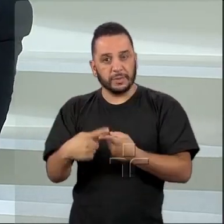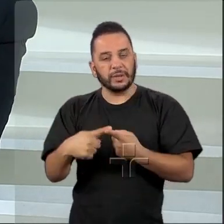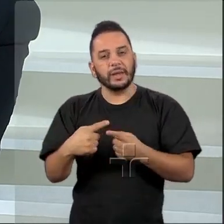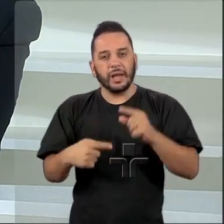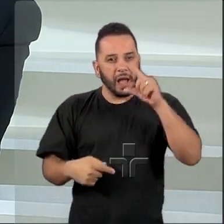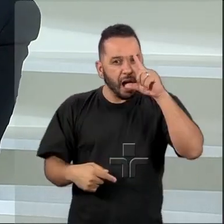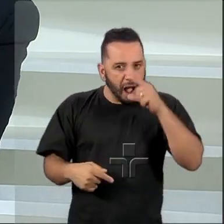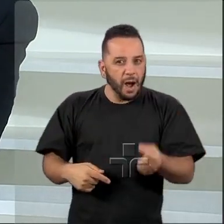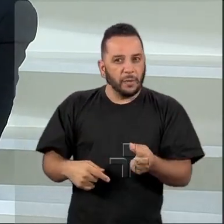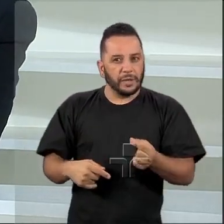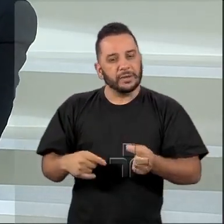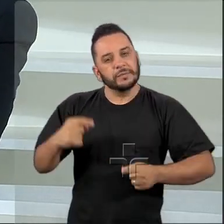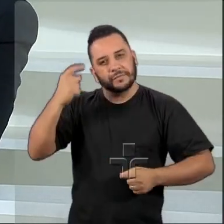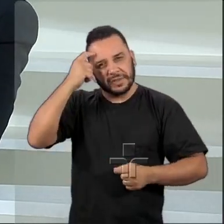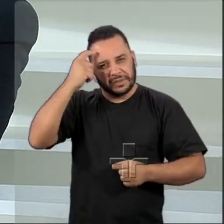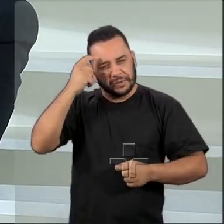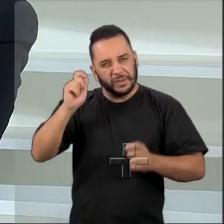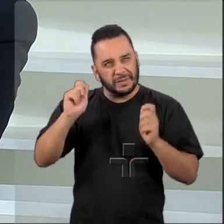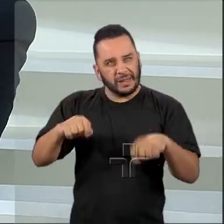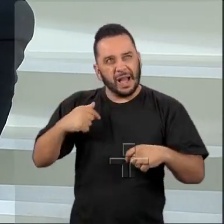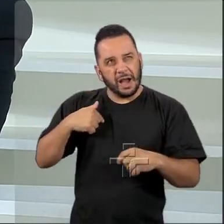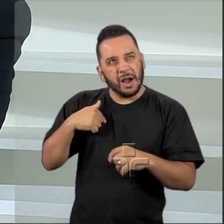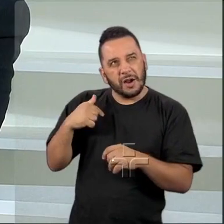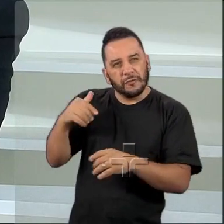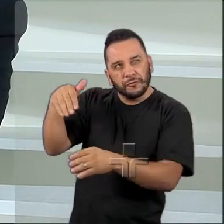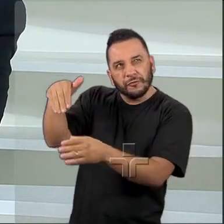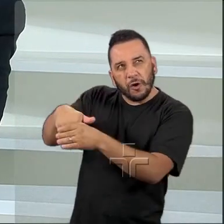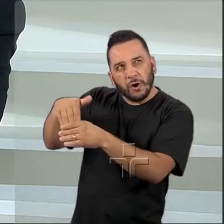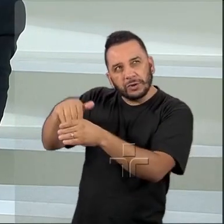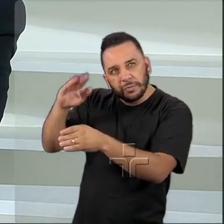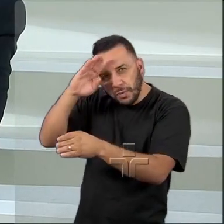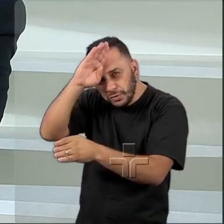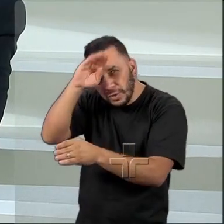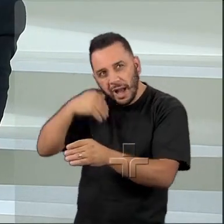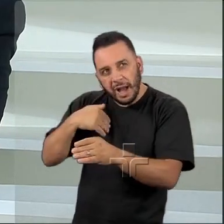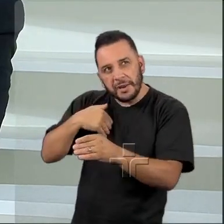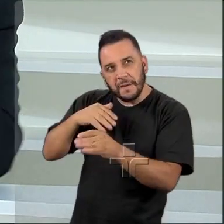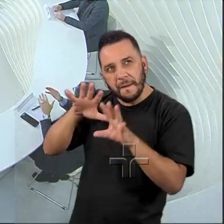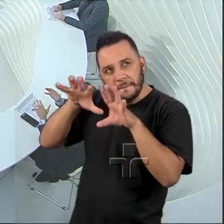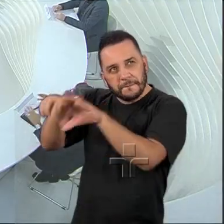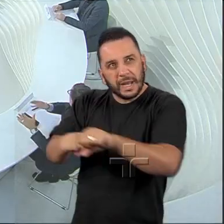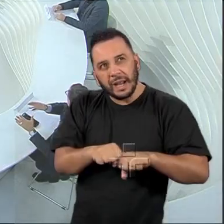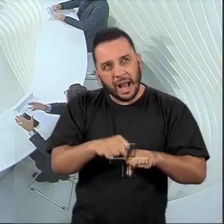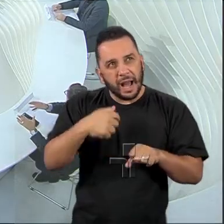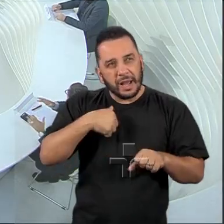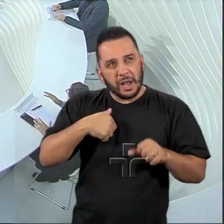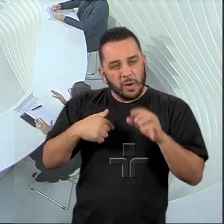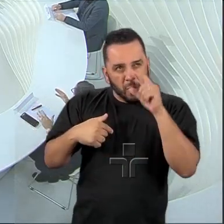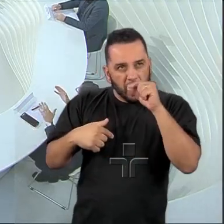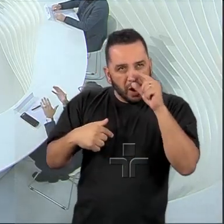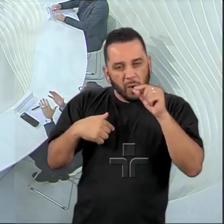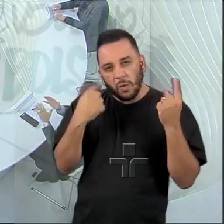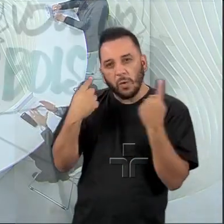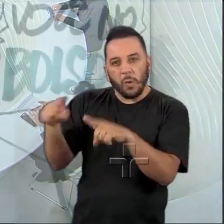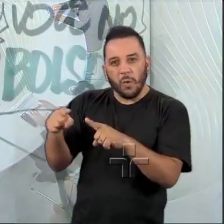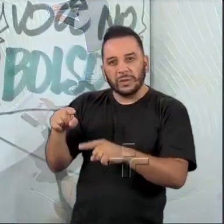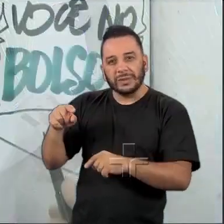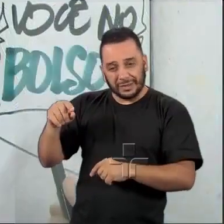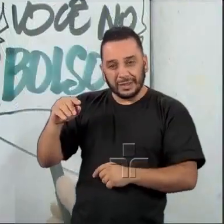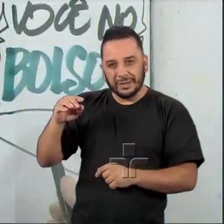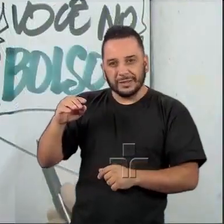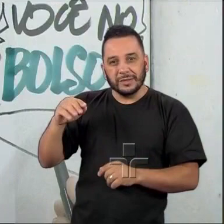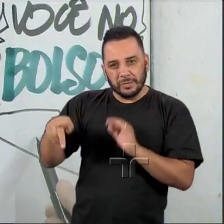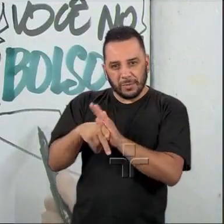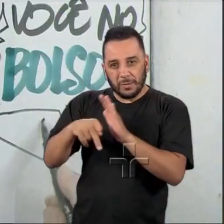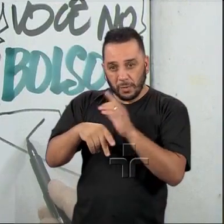que tiraria os votos do Bolsonaro, se transformando no anti-PT. Então ele não bate no Bolsonaro. Quando ele começa a bater no Bolsonaro, quando